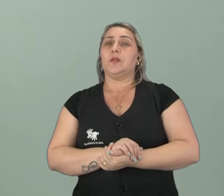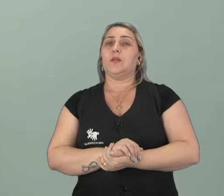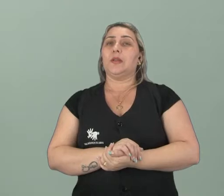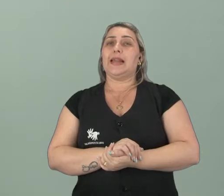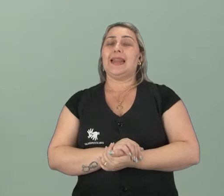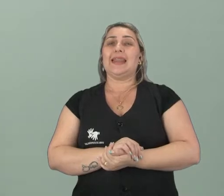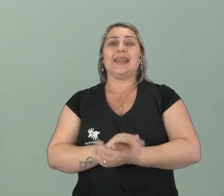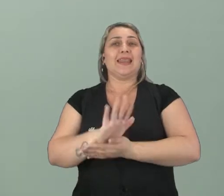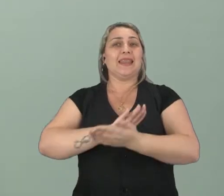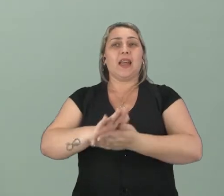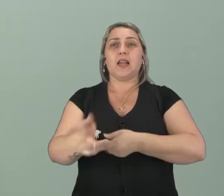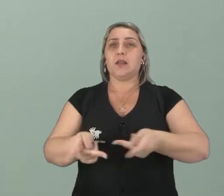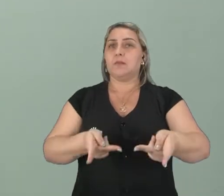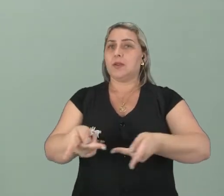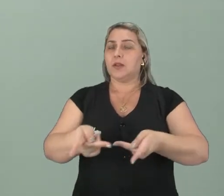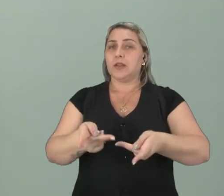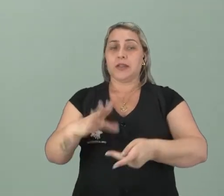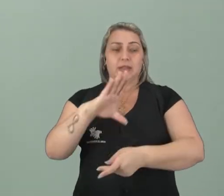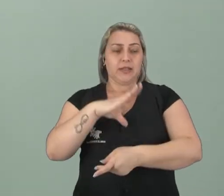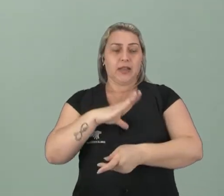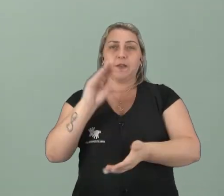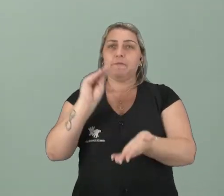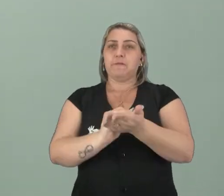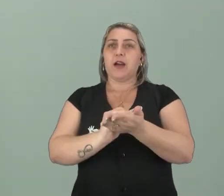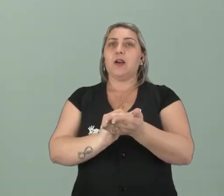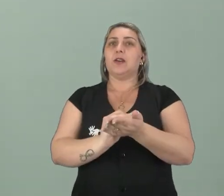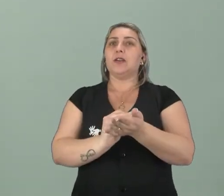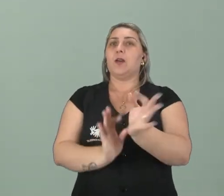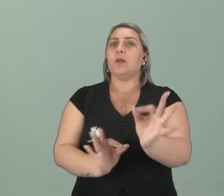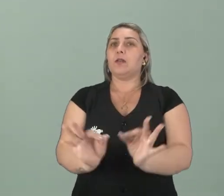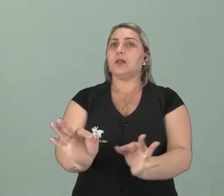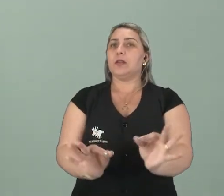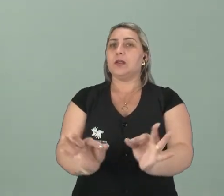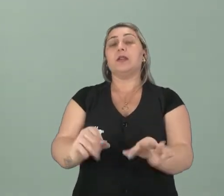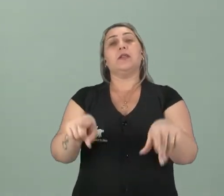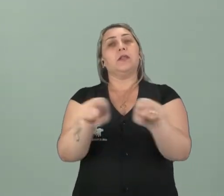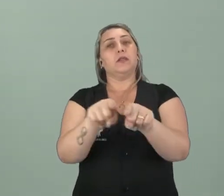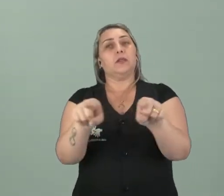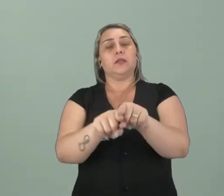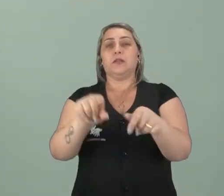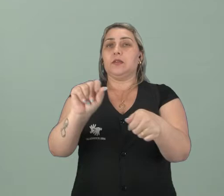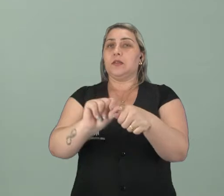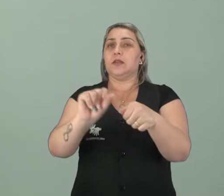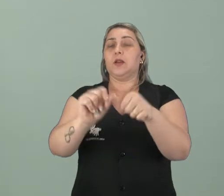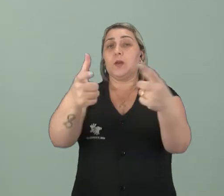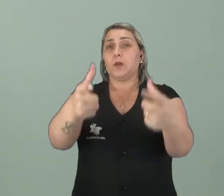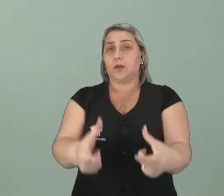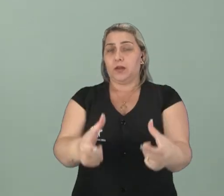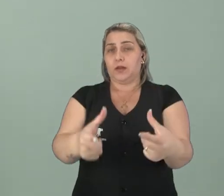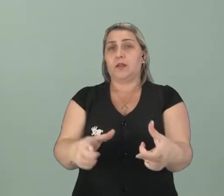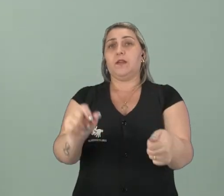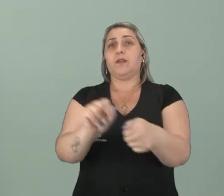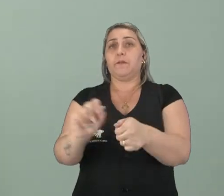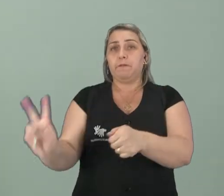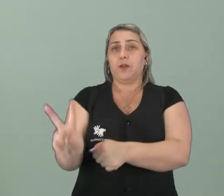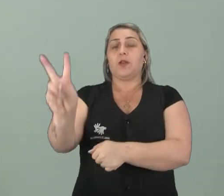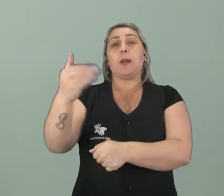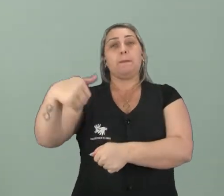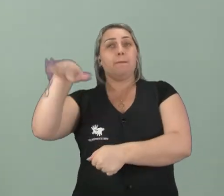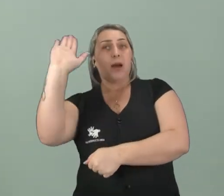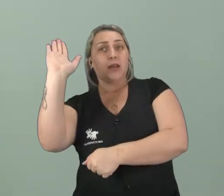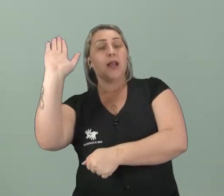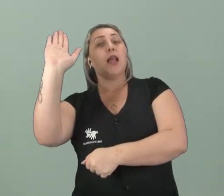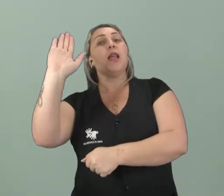não planejamento, ou seja, cidade desorganizada, e isso também fez com que muitas áreas se tornassem valorizadas